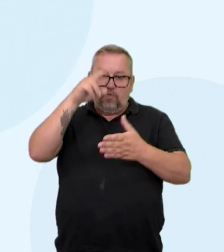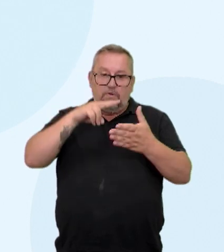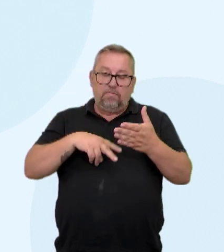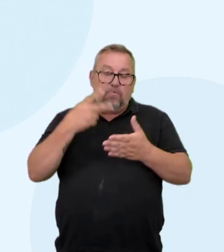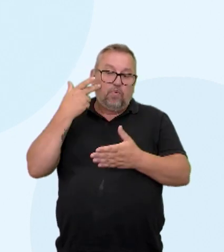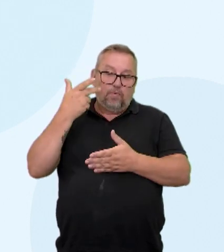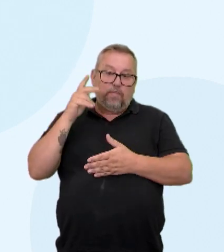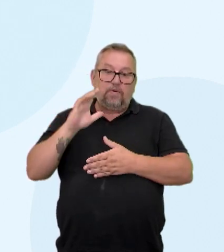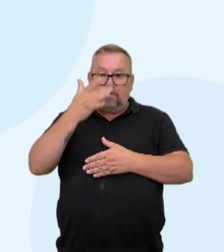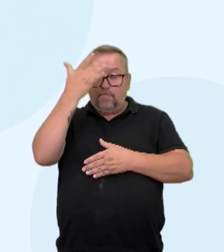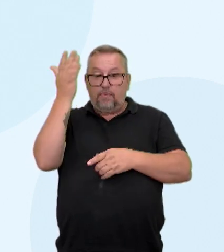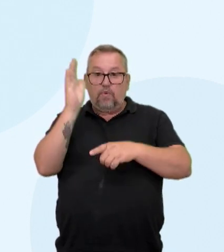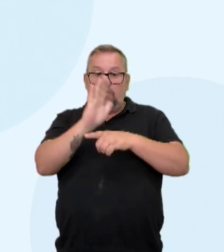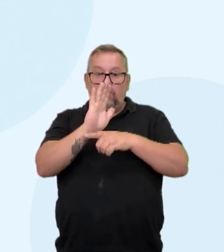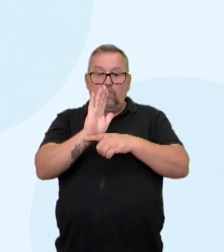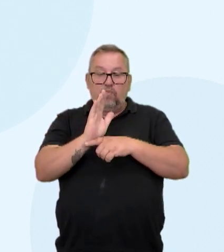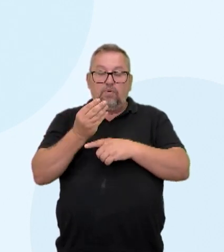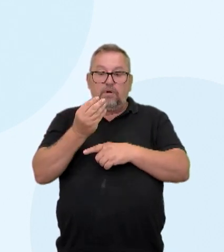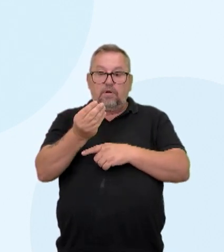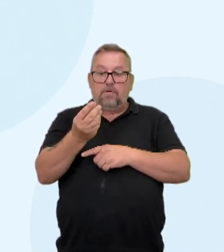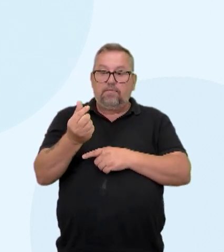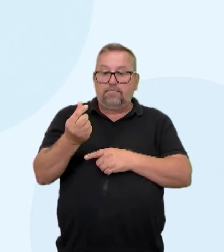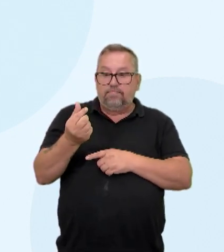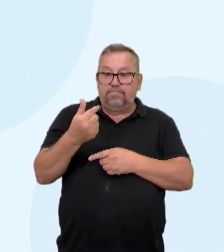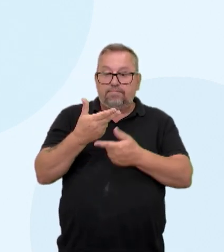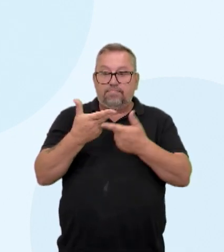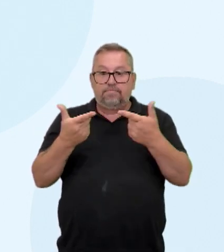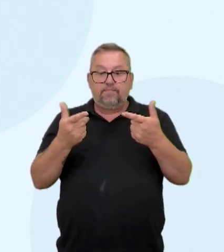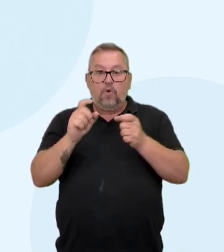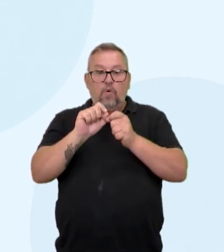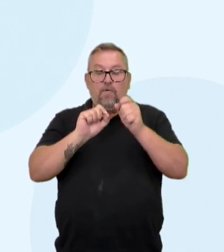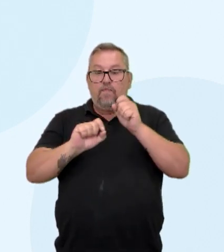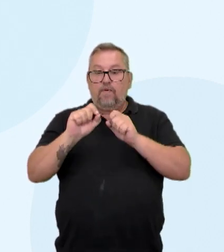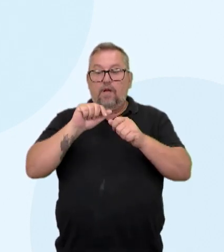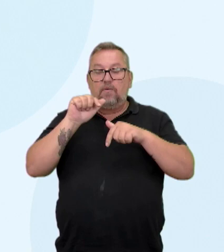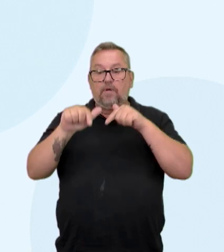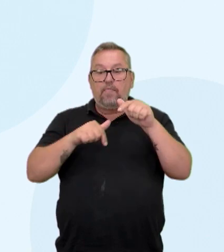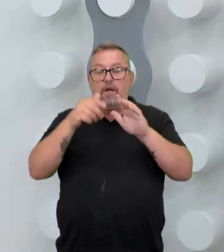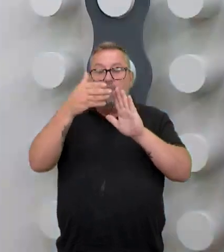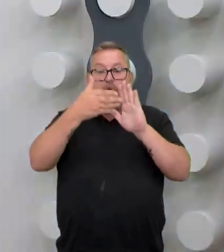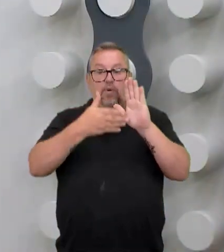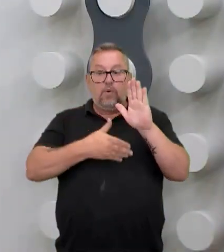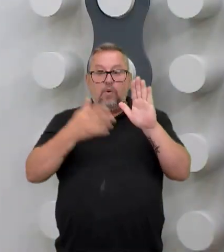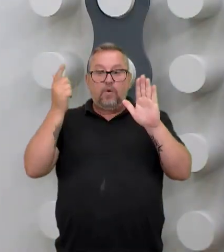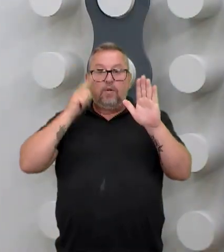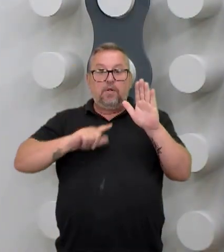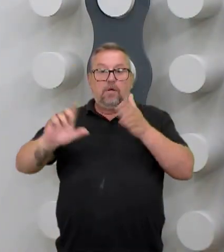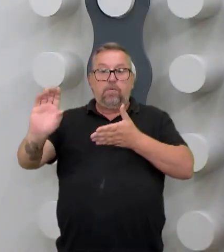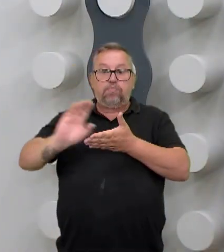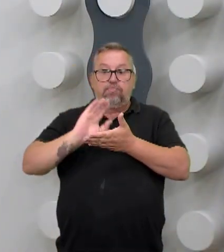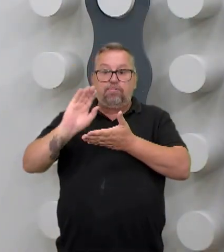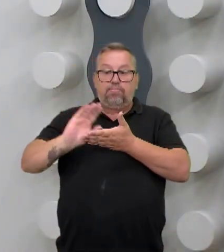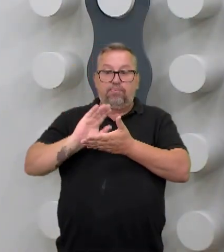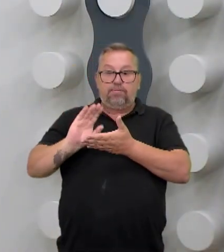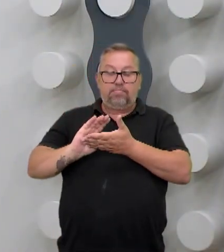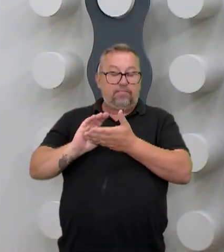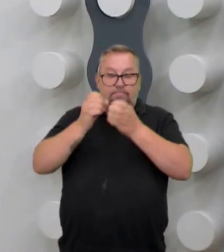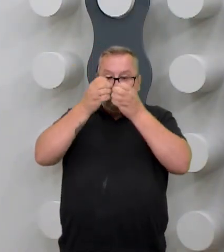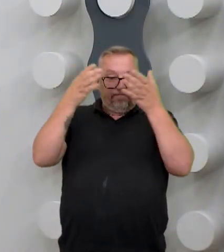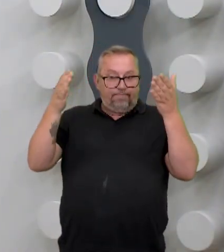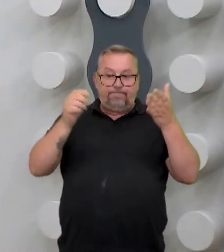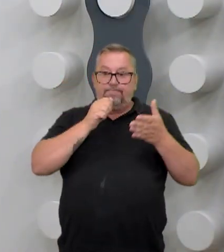né? Feito a doação de leitores, pede doação, ou eles fazem algum tipo de programação que levanta fundos. Não fica claro ali,